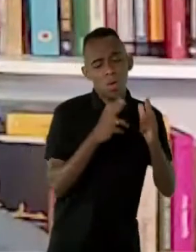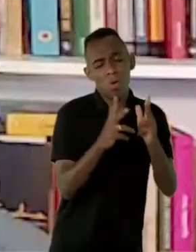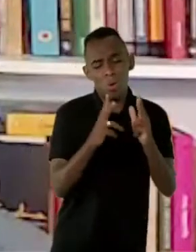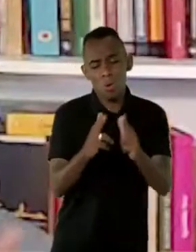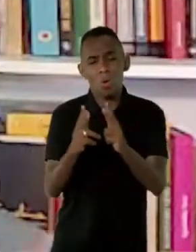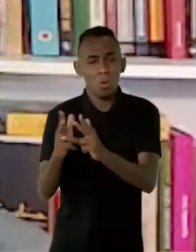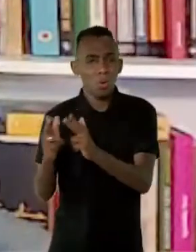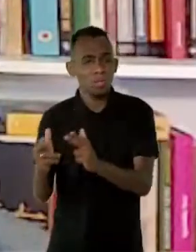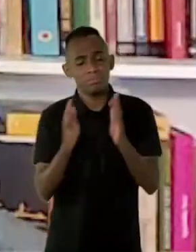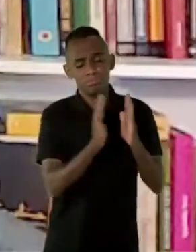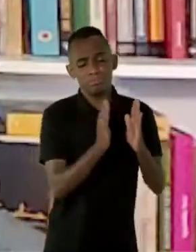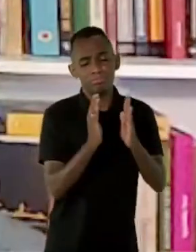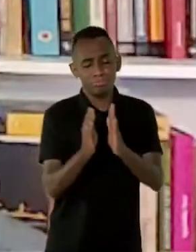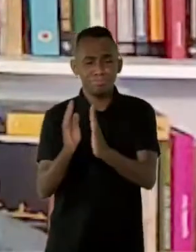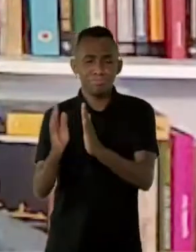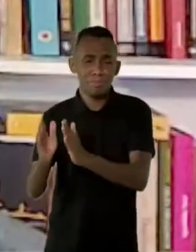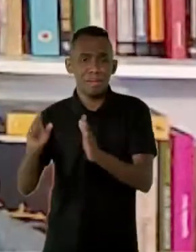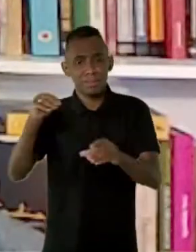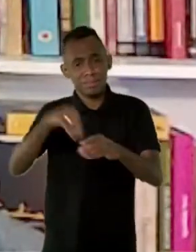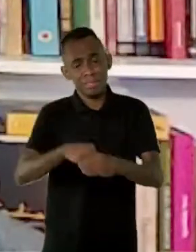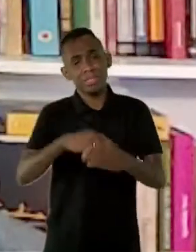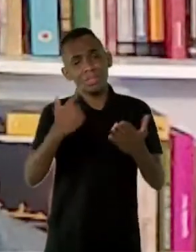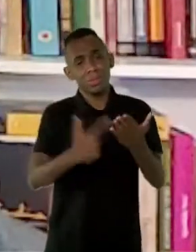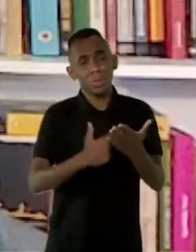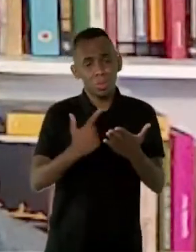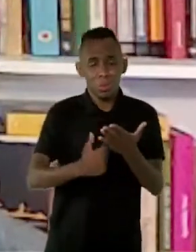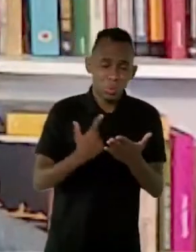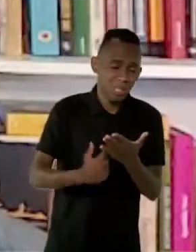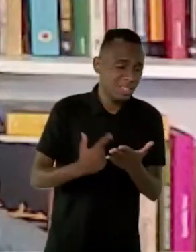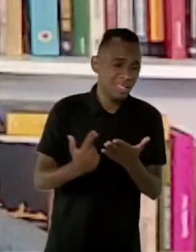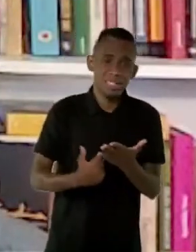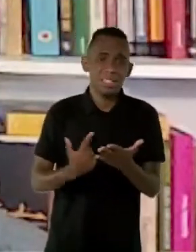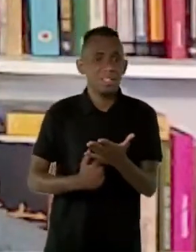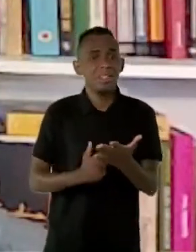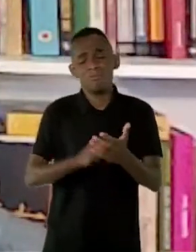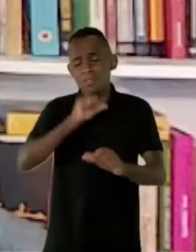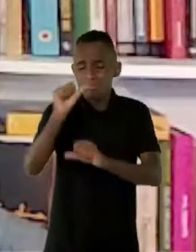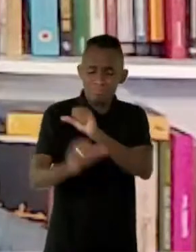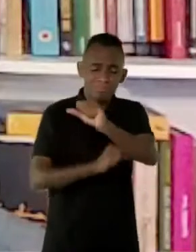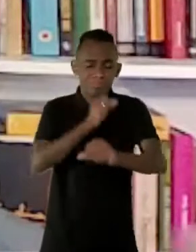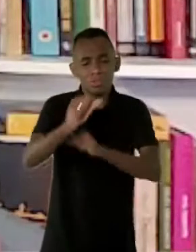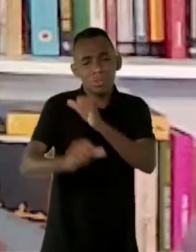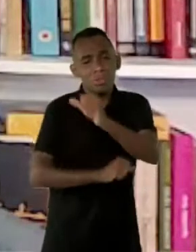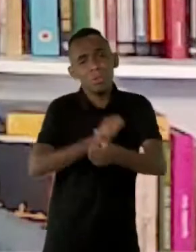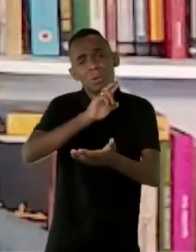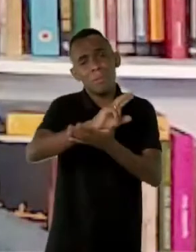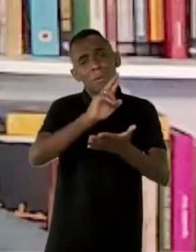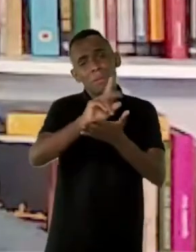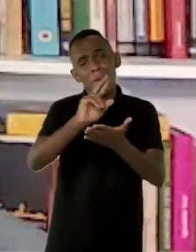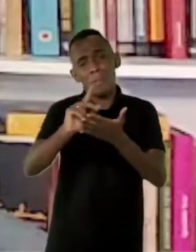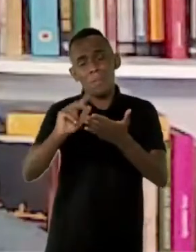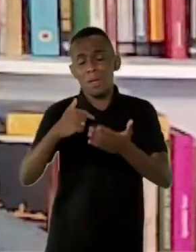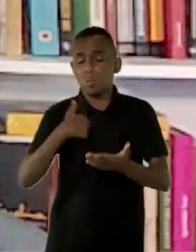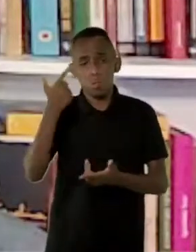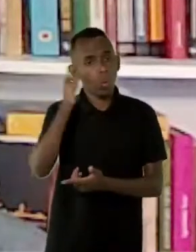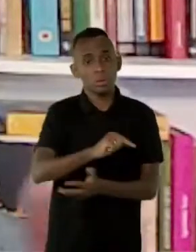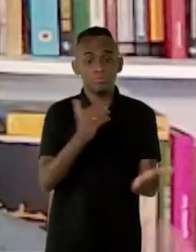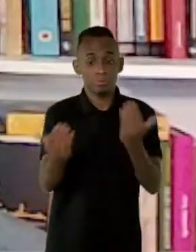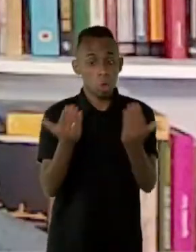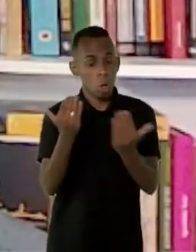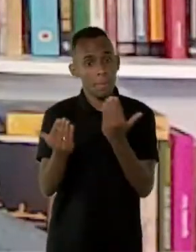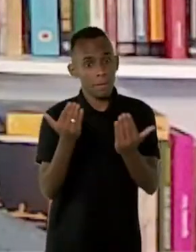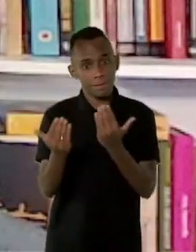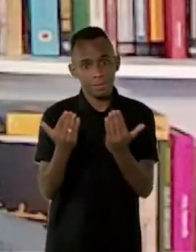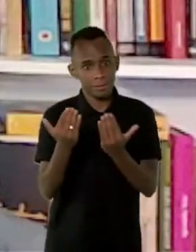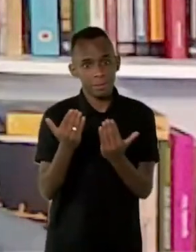que talvez achassem que fosse demais, né? Esses trechos. Eu não consegui fazer a comparação ainda